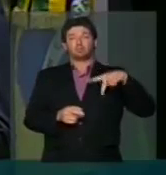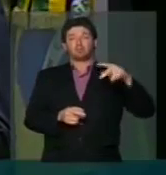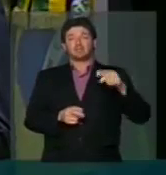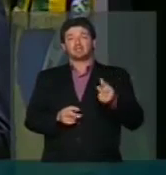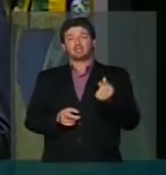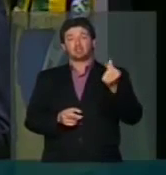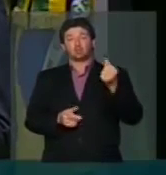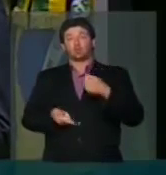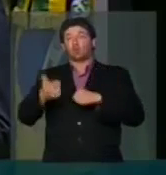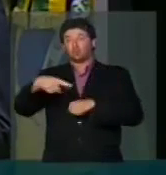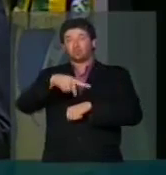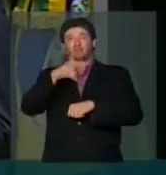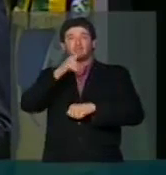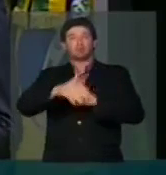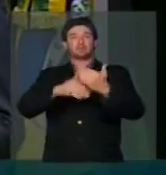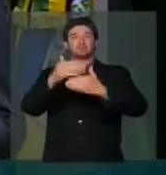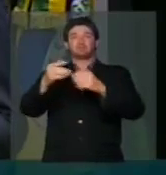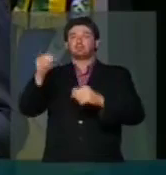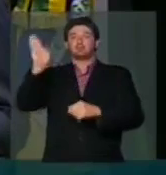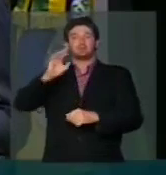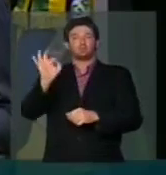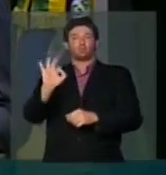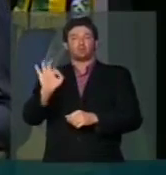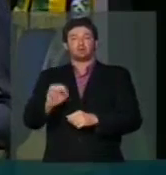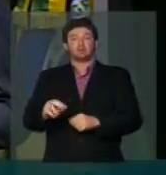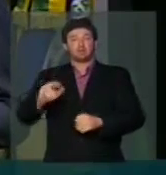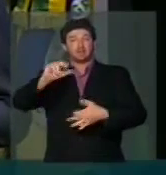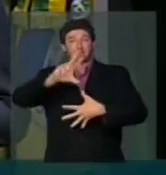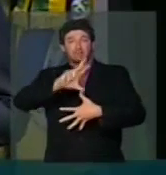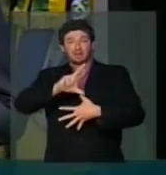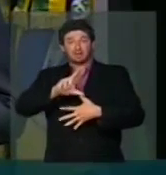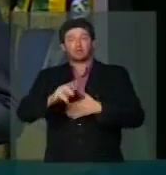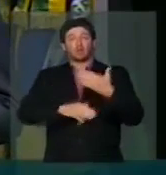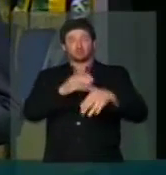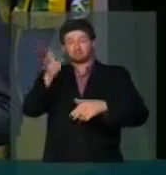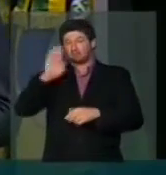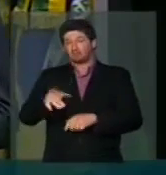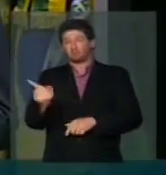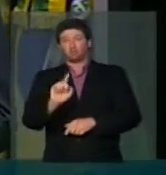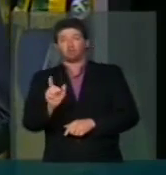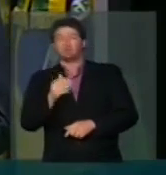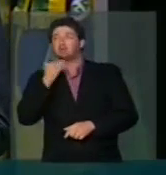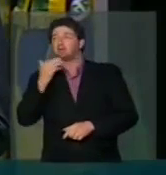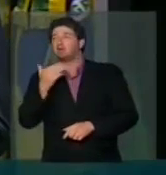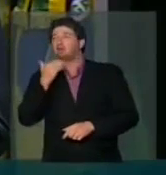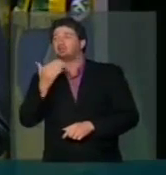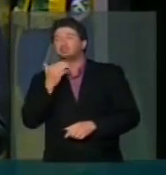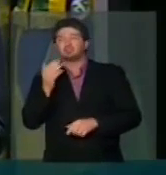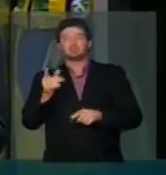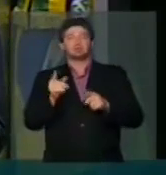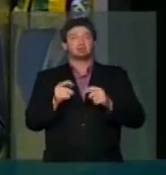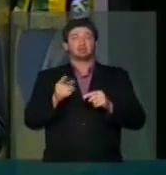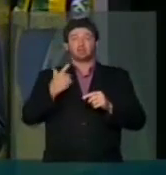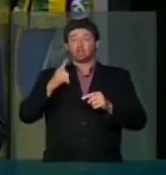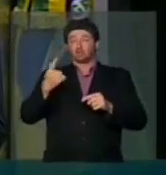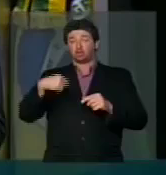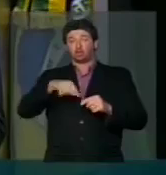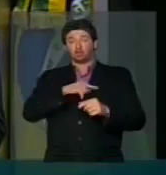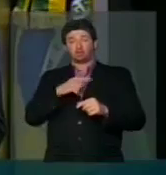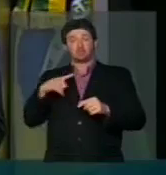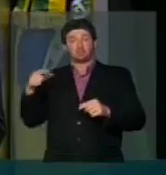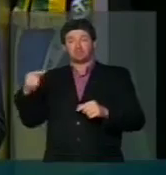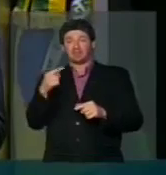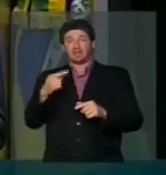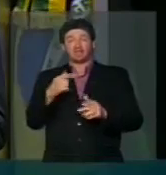países emergentes, menos que os da América Latina. Não importa o parâmetro, estamos para trás na comparação com os